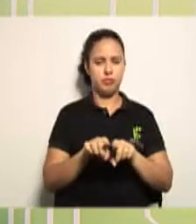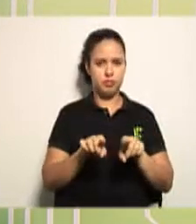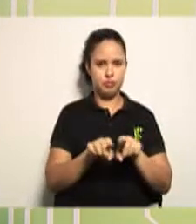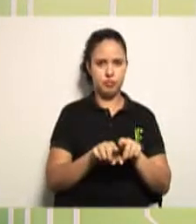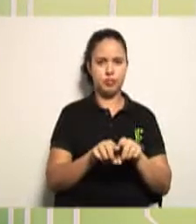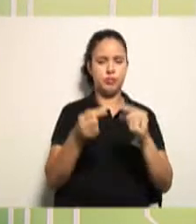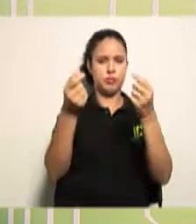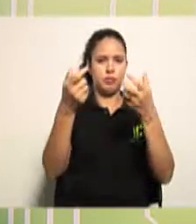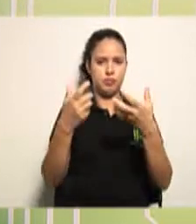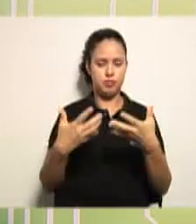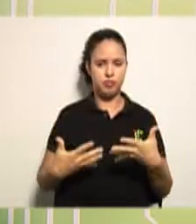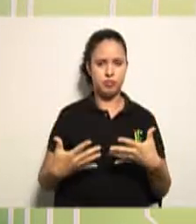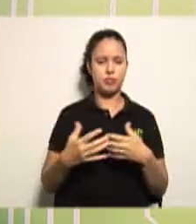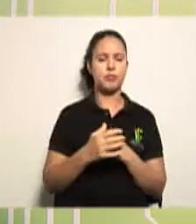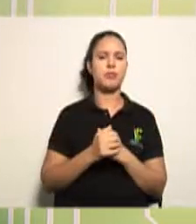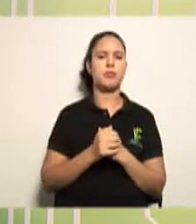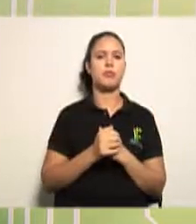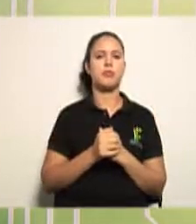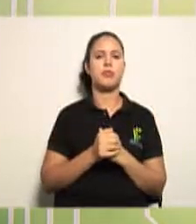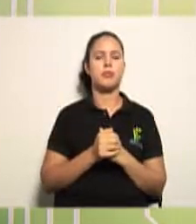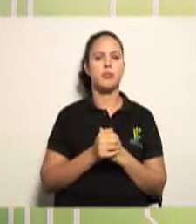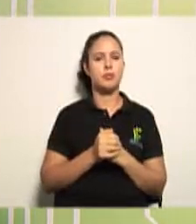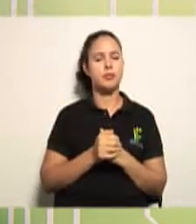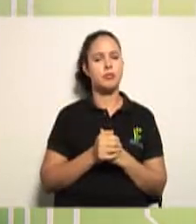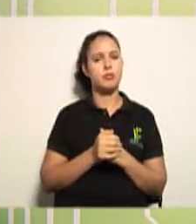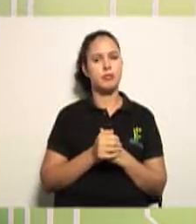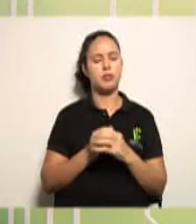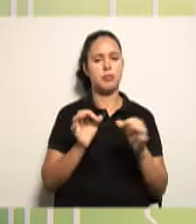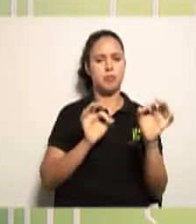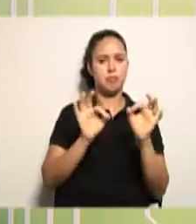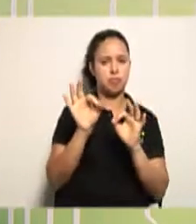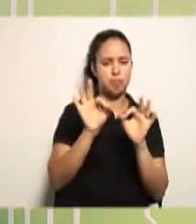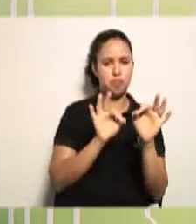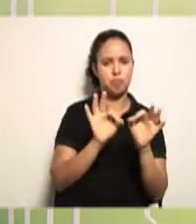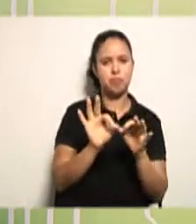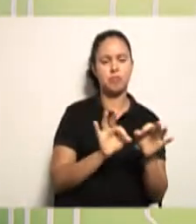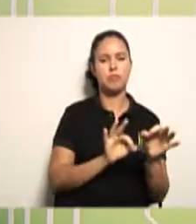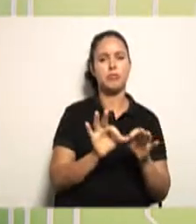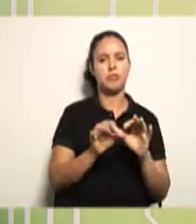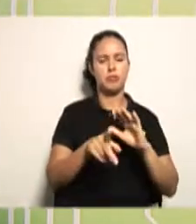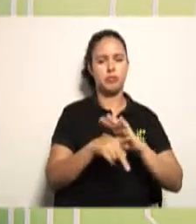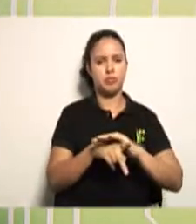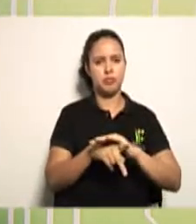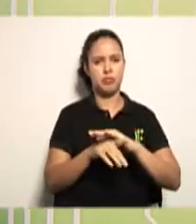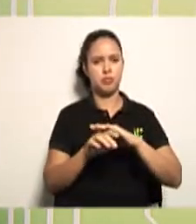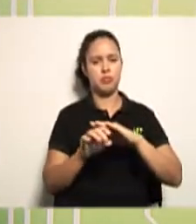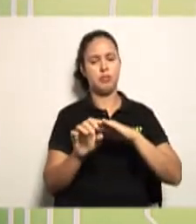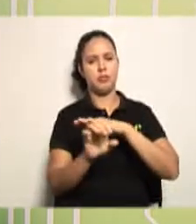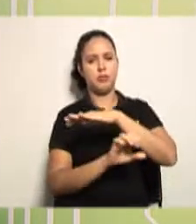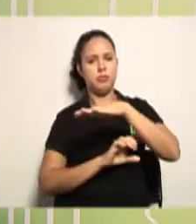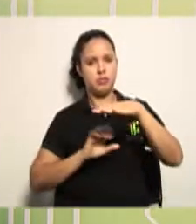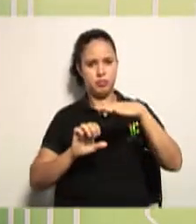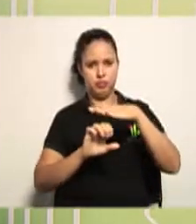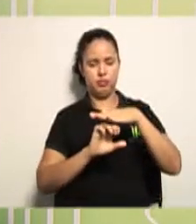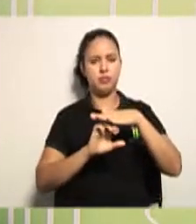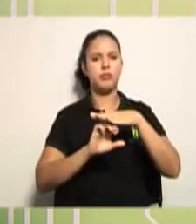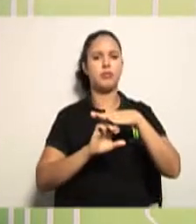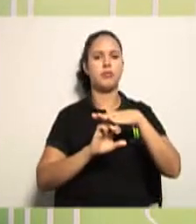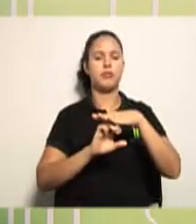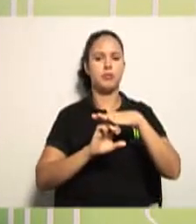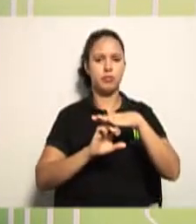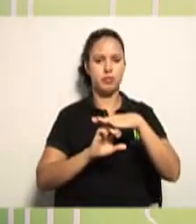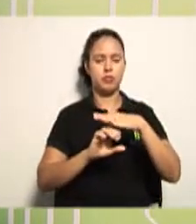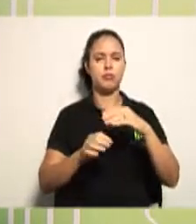a questão do organograma da empresa que vai ter, e na cooperativa a gente já vê em relação a isso que nós